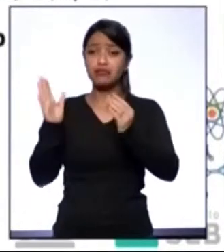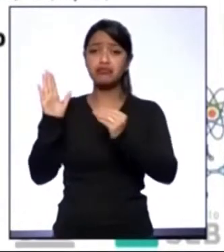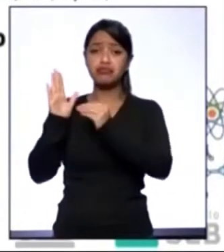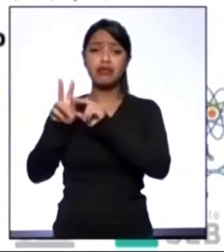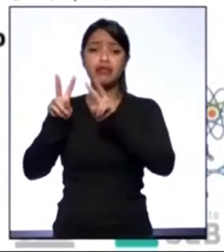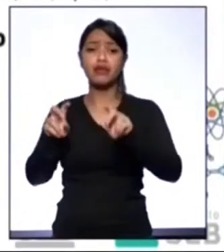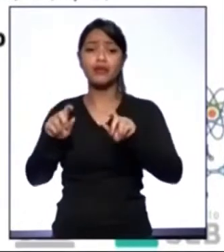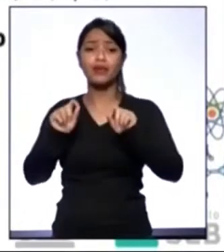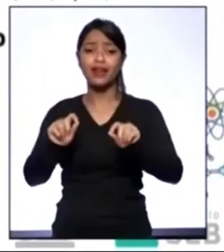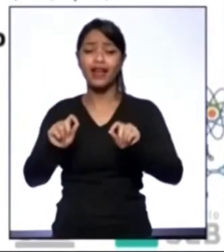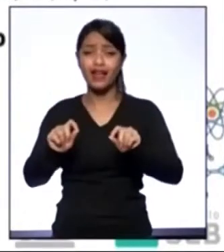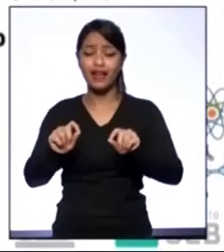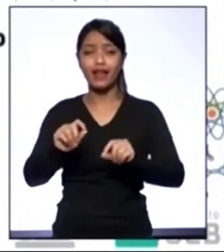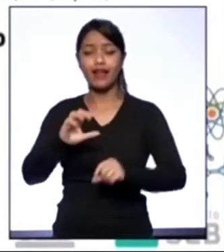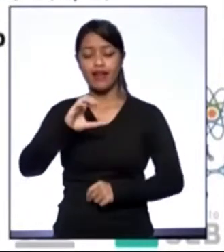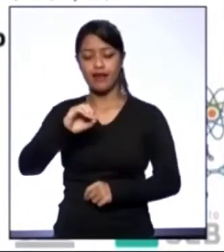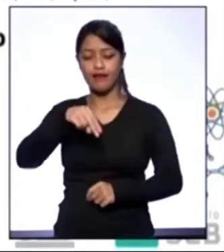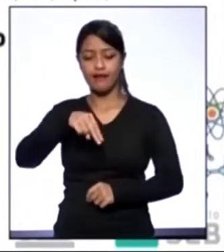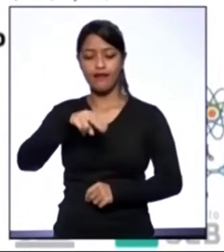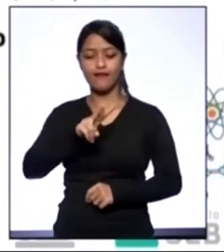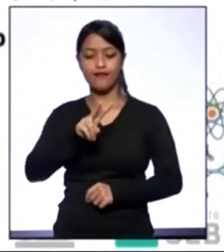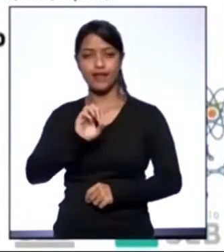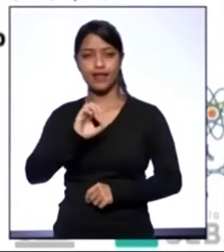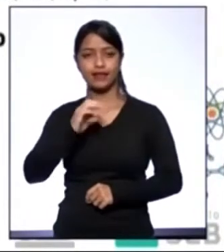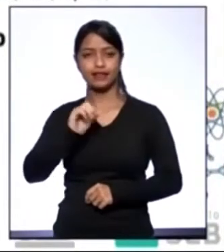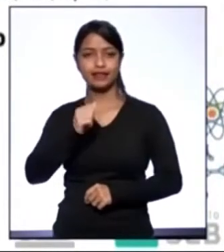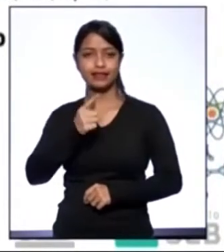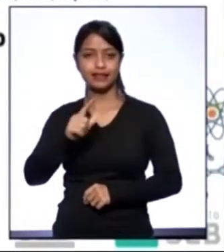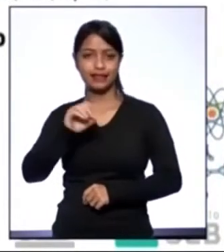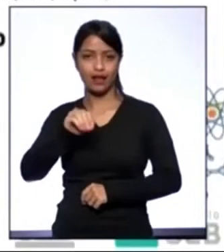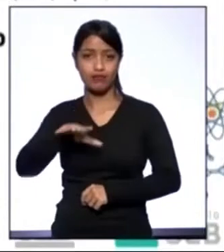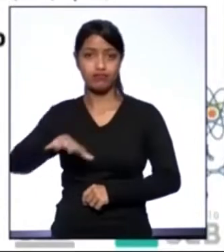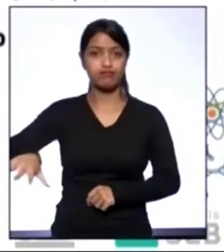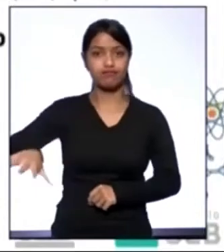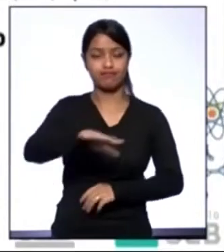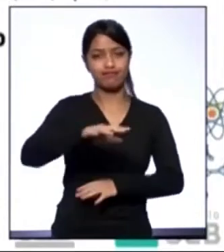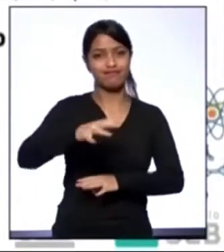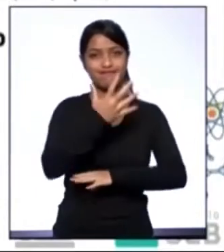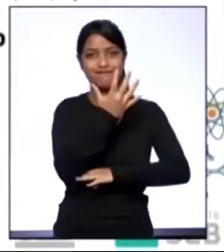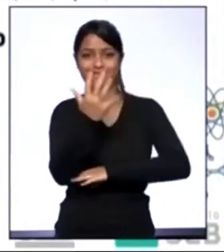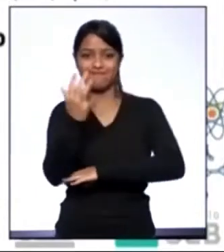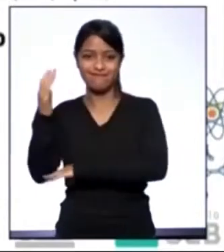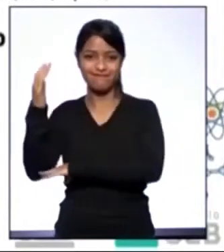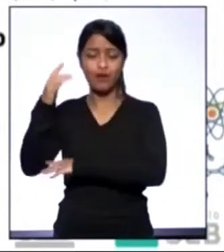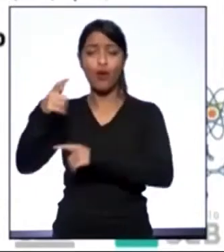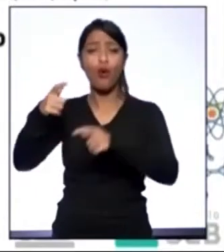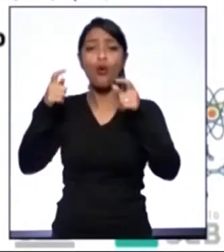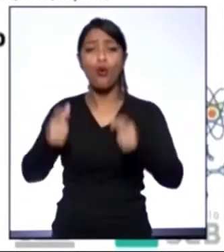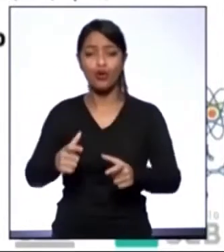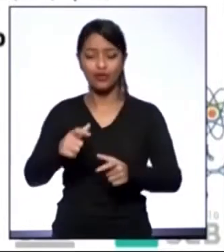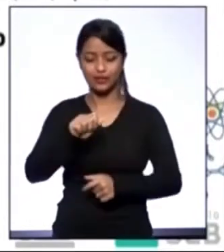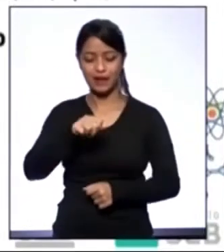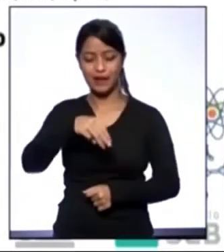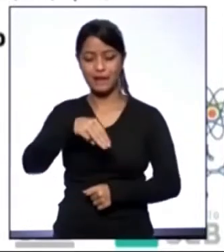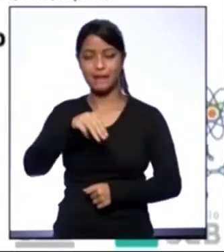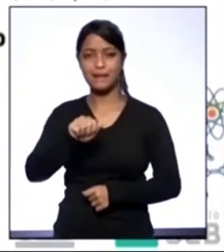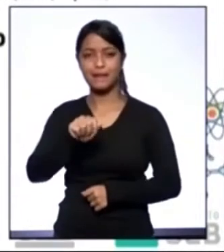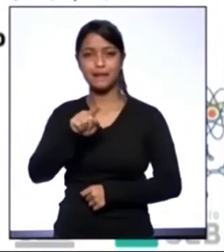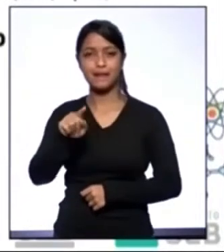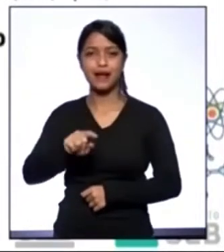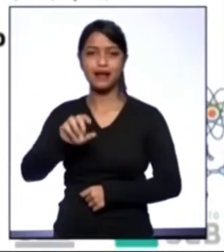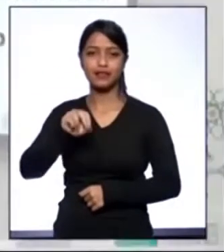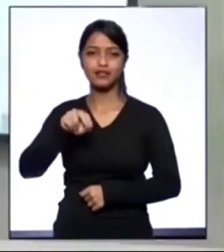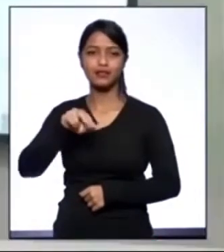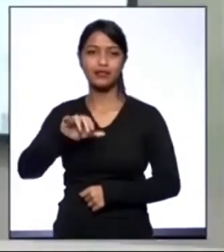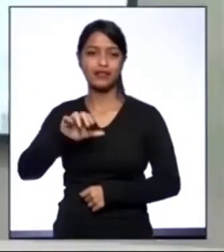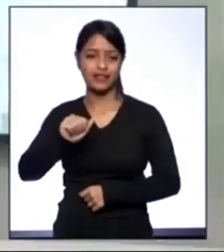na região amazônica. Convecção pressupõe o quê, galera? Convergência e ascensão de fluxos de ar. Resposta